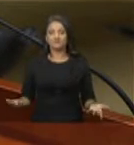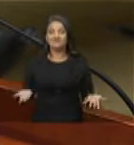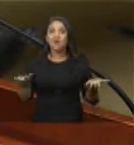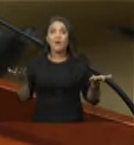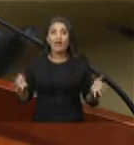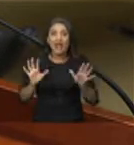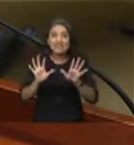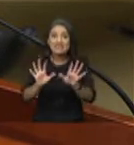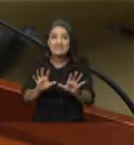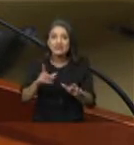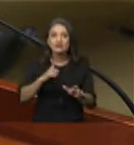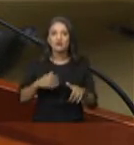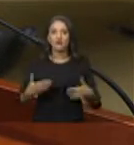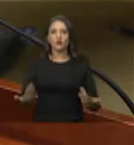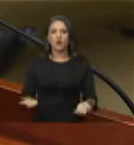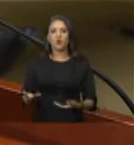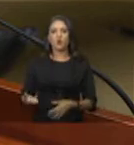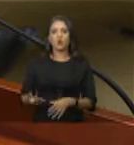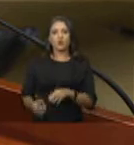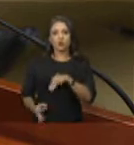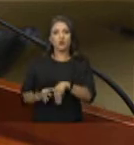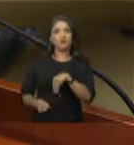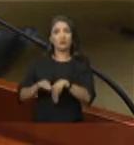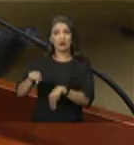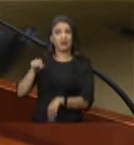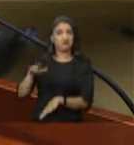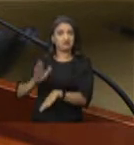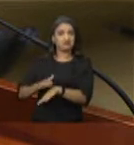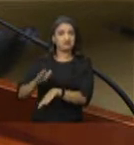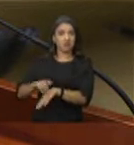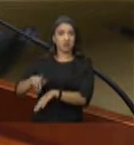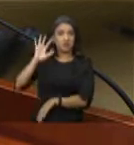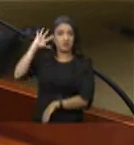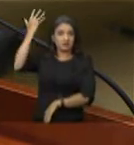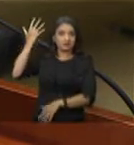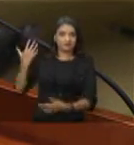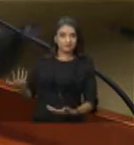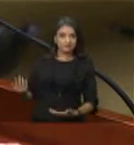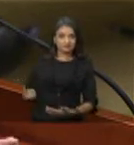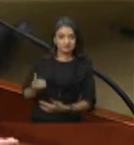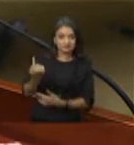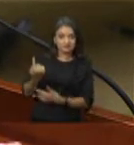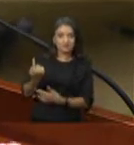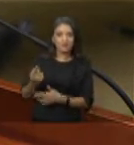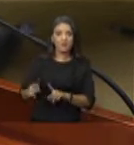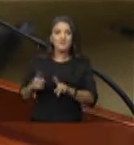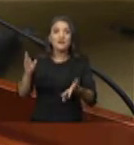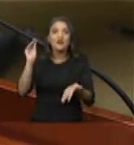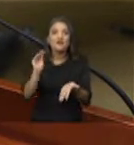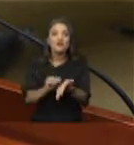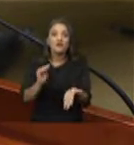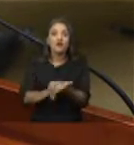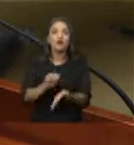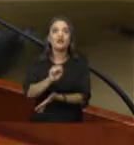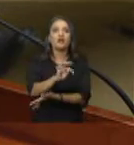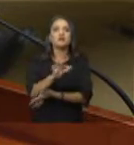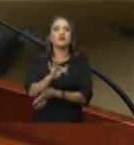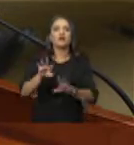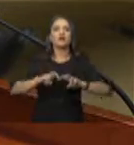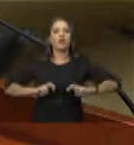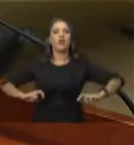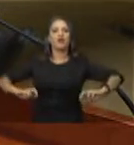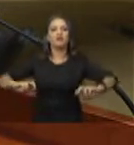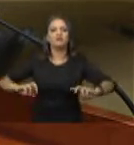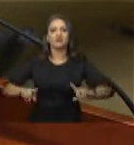o clima quando o ministro Maurício Correia tomou aquela decisão só não havia uma decisão na corte Supremo mas